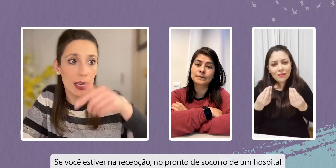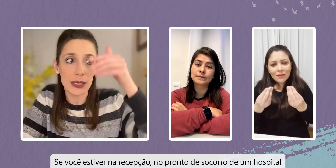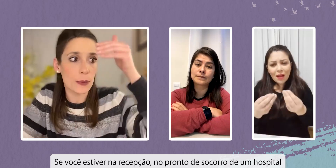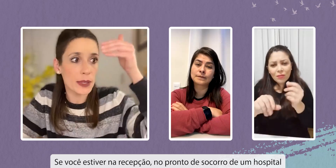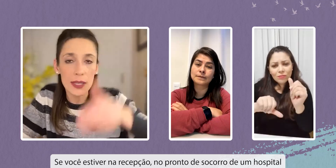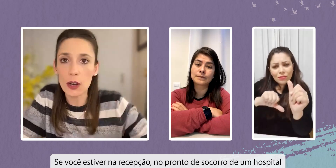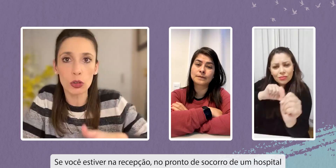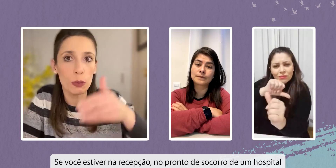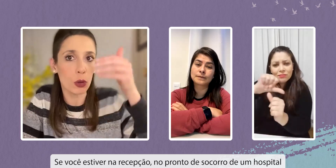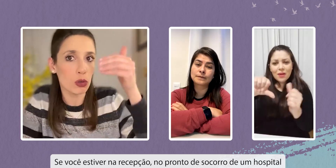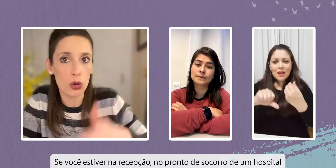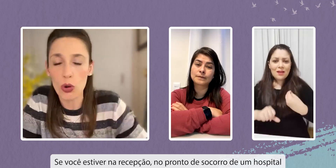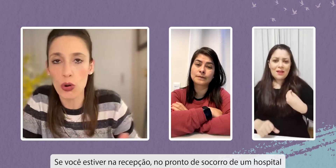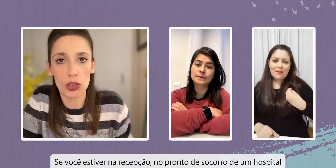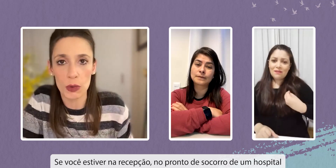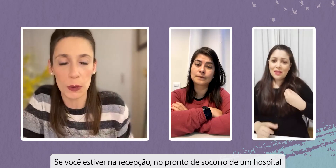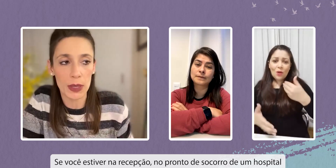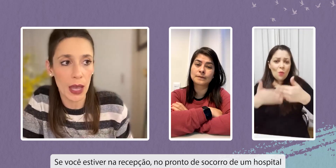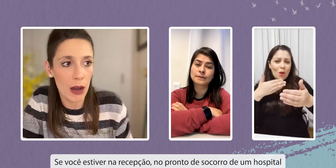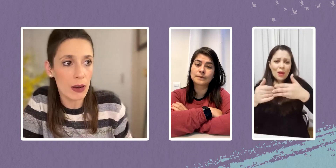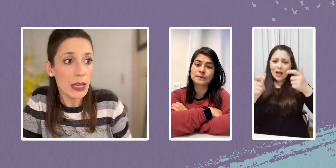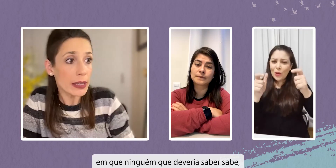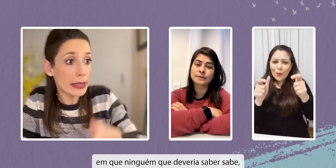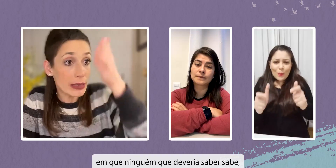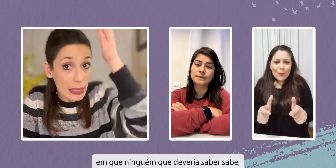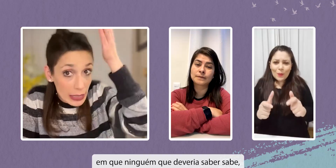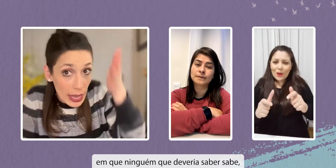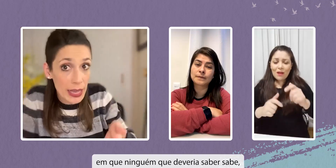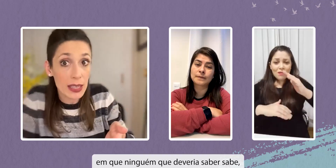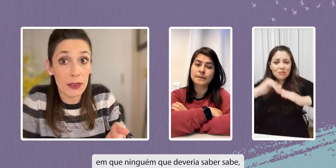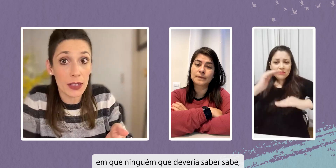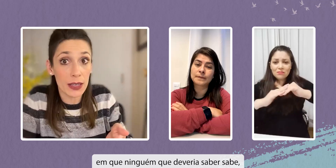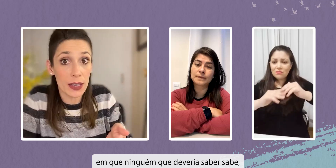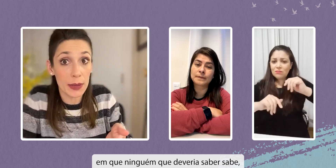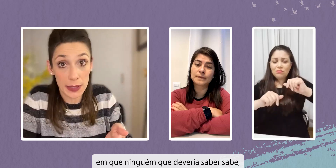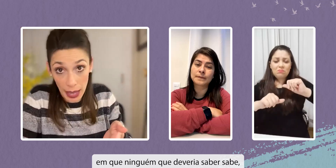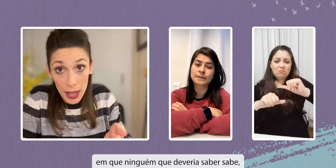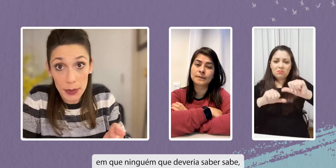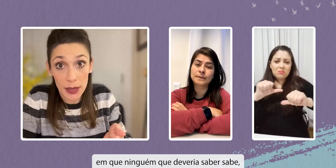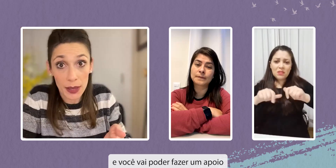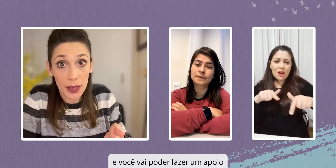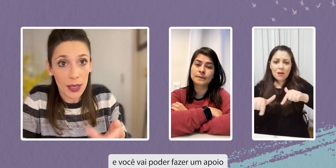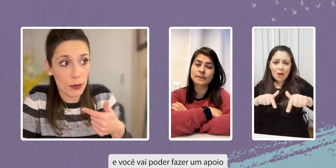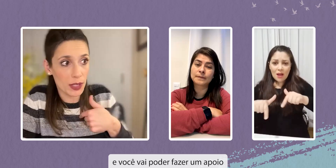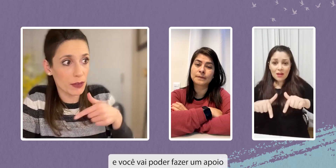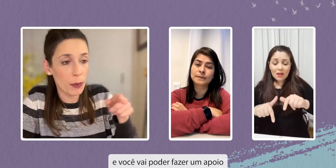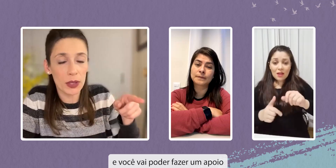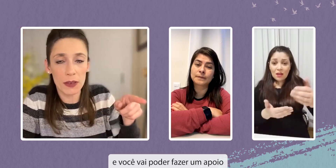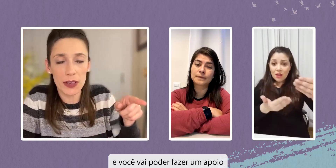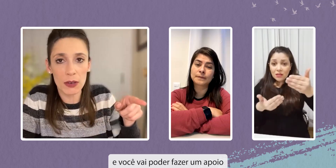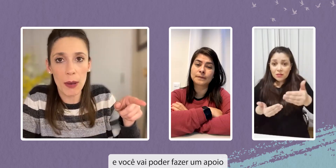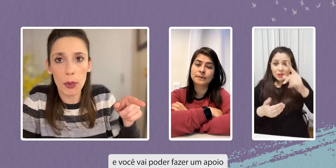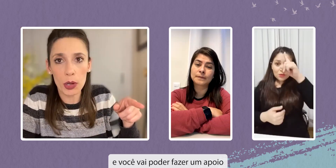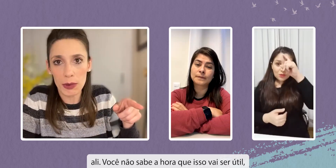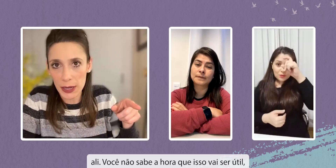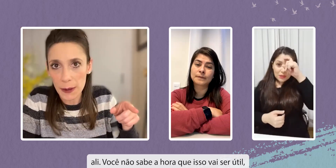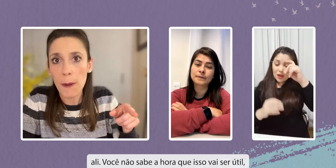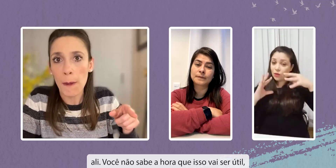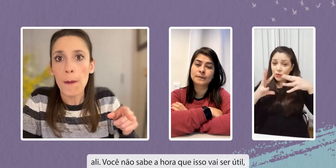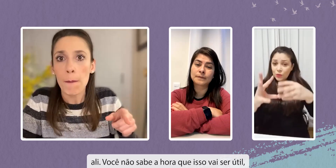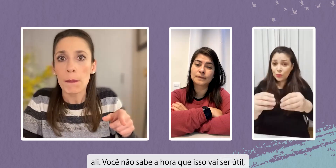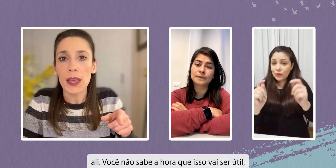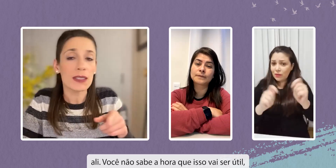na recepção, no pronto-socorro de um hospital, em que ninguém que deveria saber sabe, e você vai poder fazer um apoio